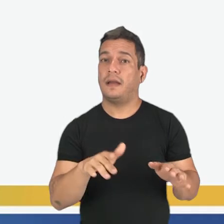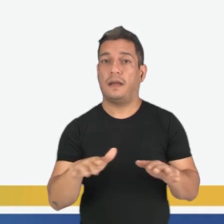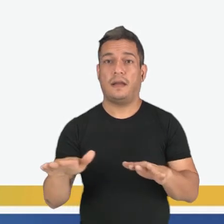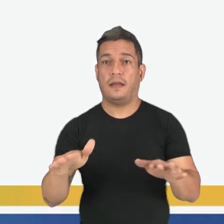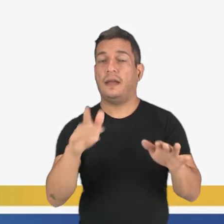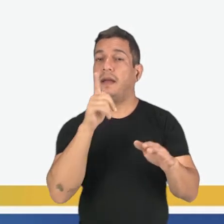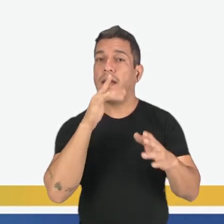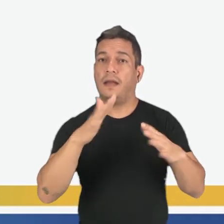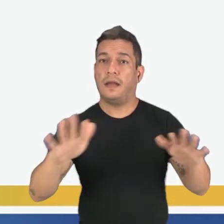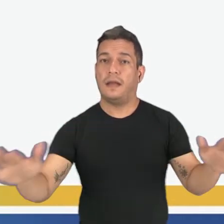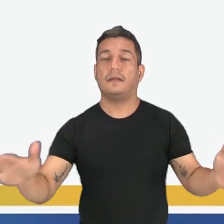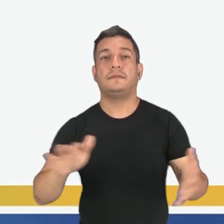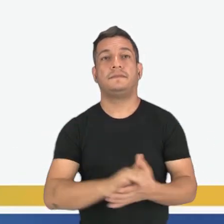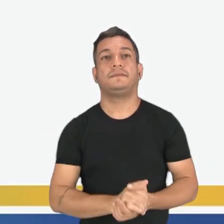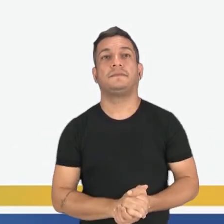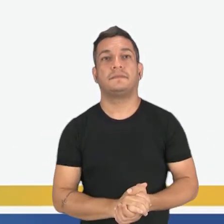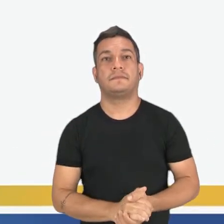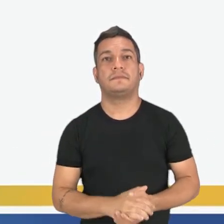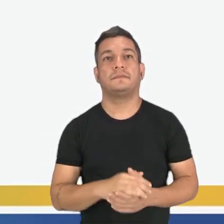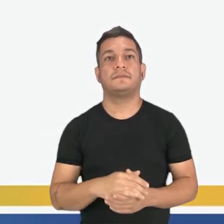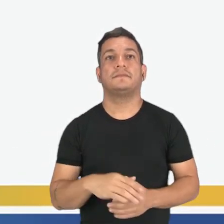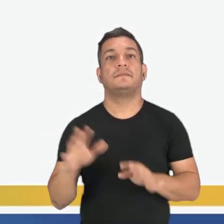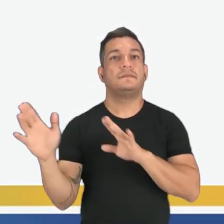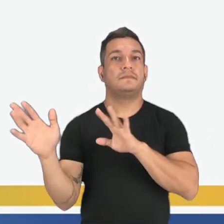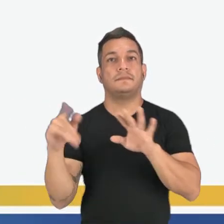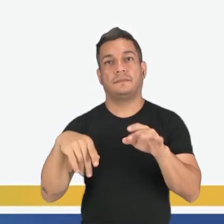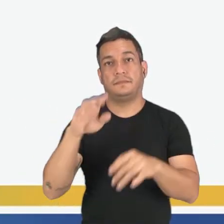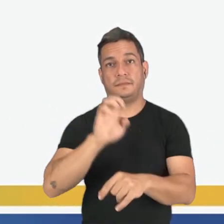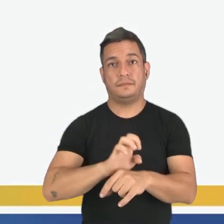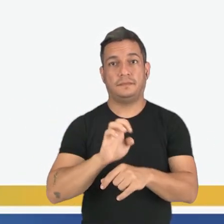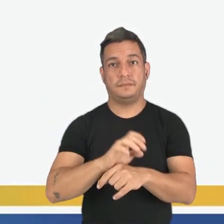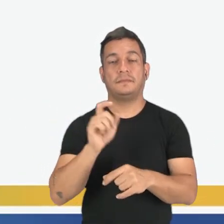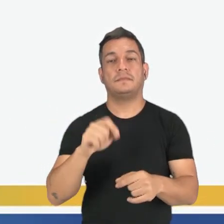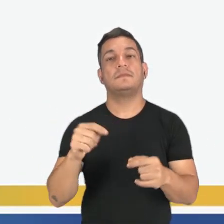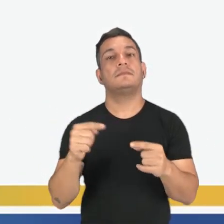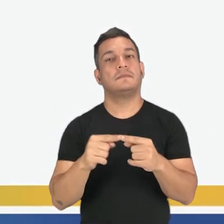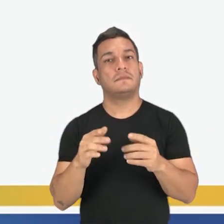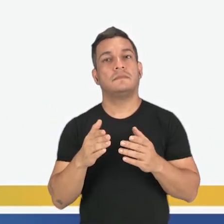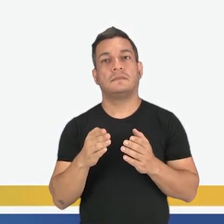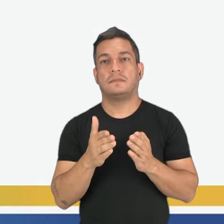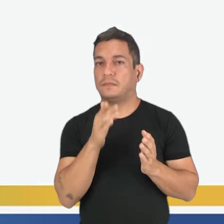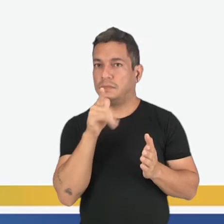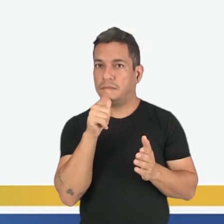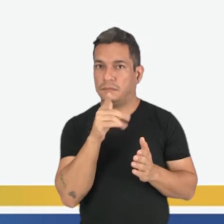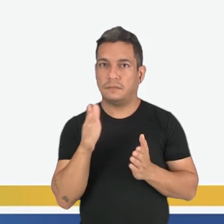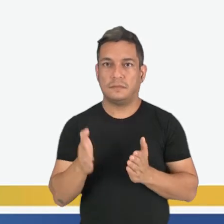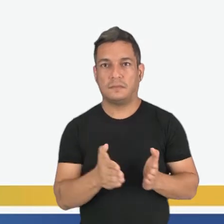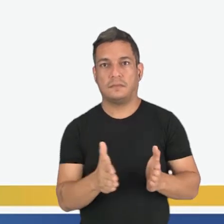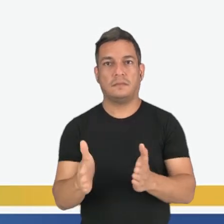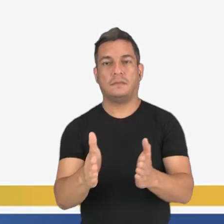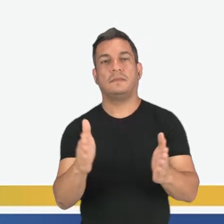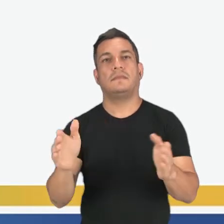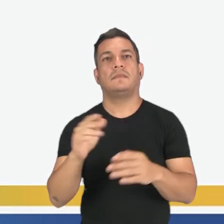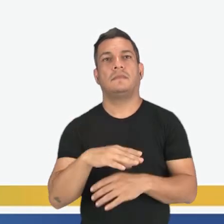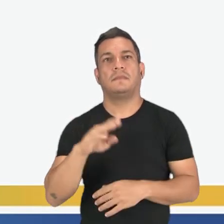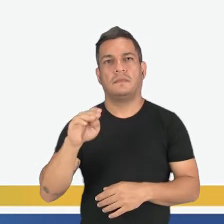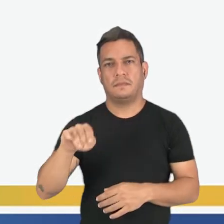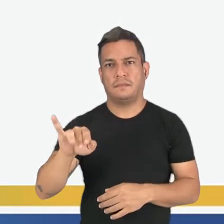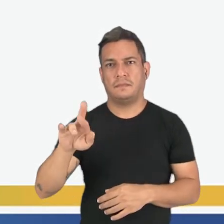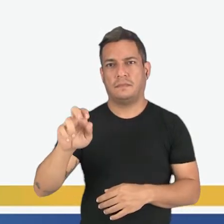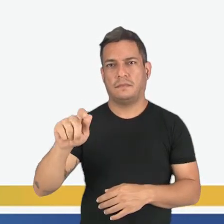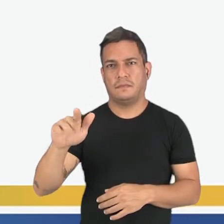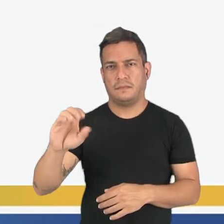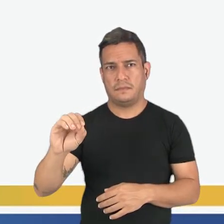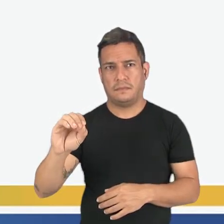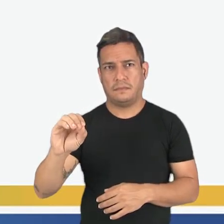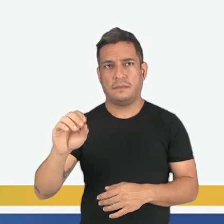né? Então, a migração para o nosso estado se deu através dos rios. Isso é verdade, crianças? A migração se deu através